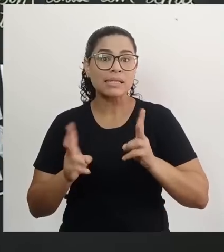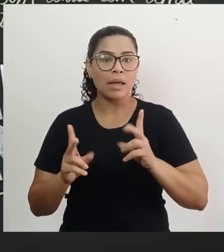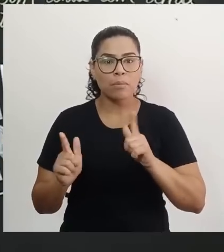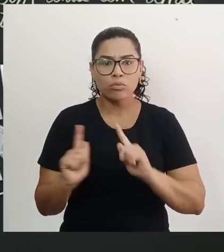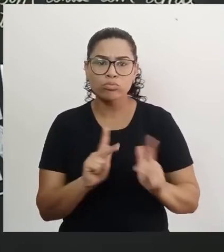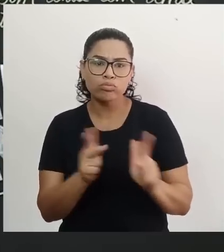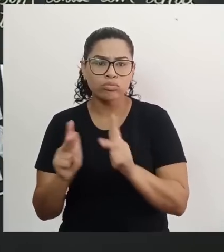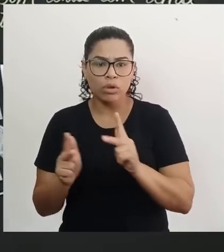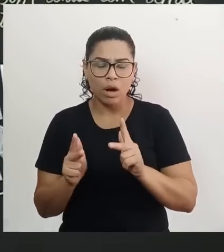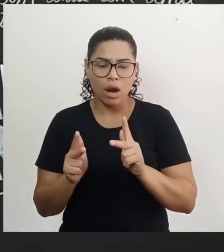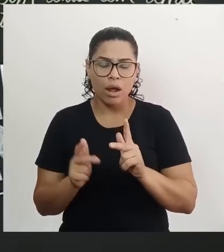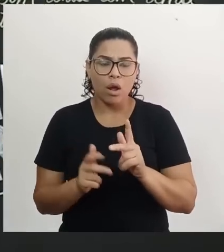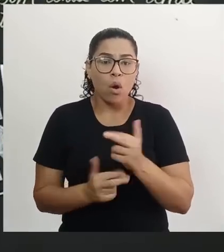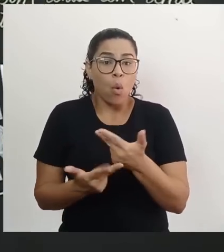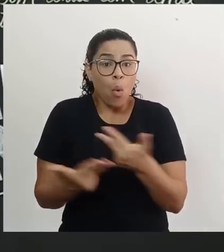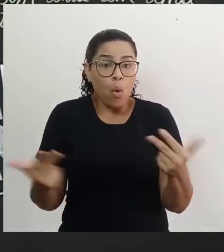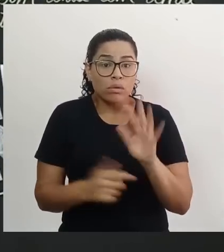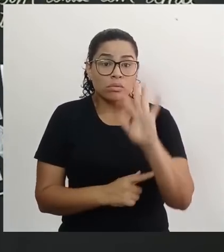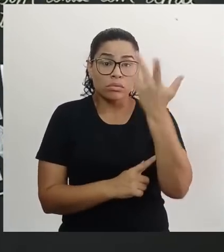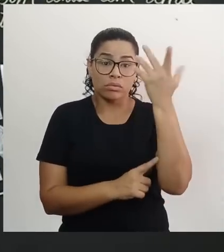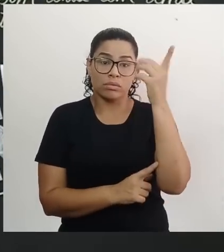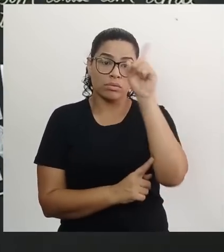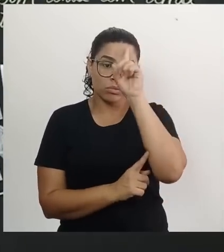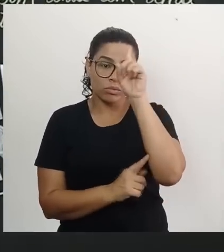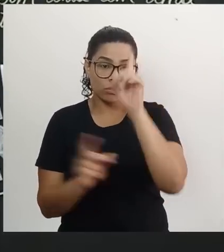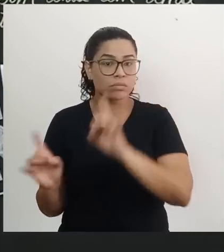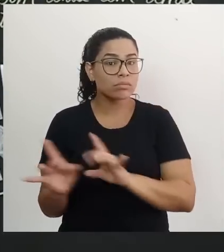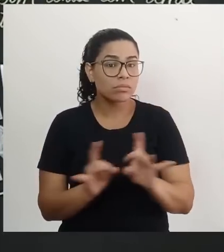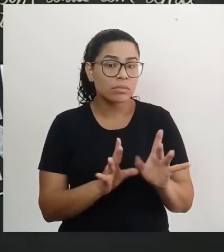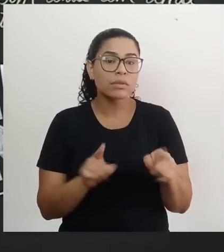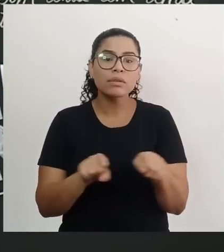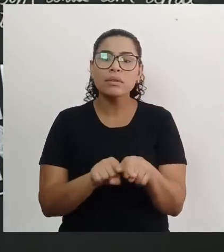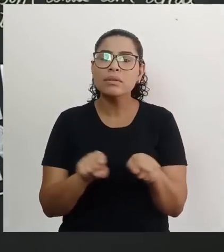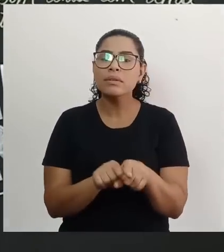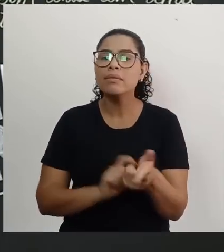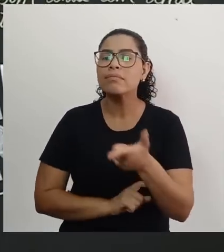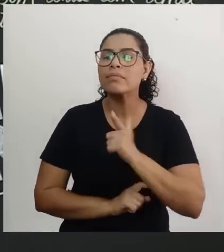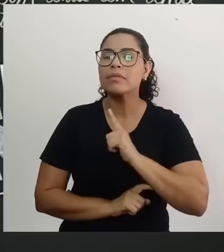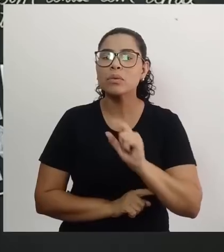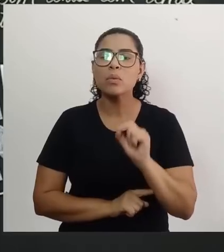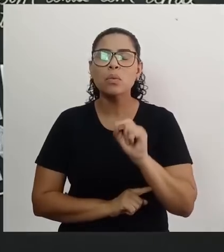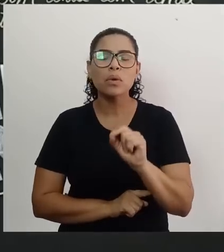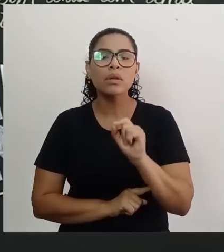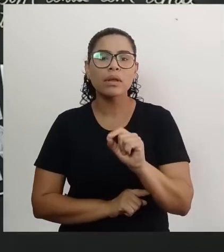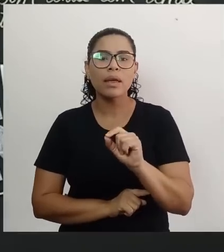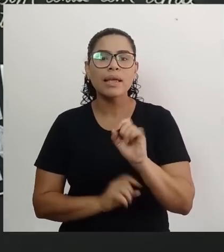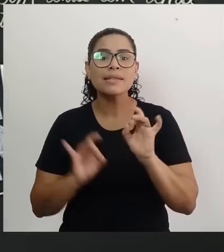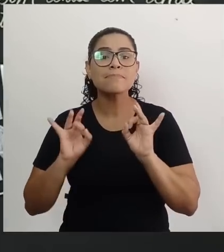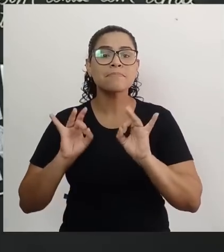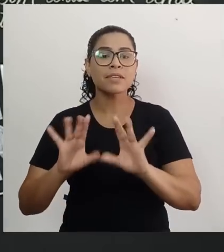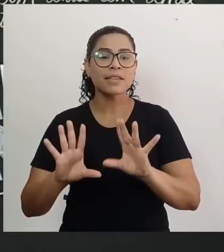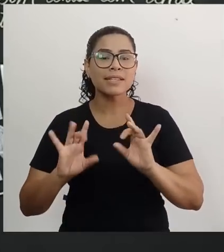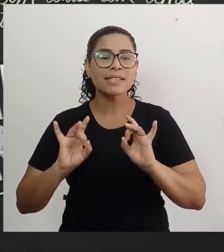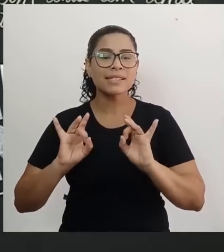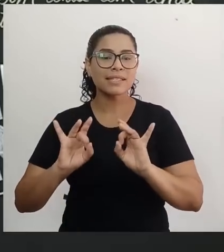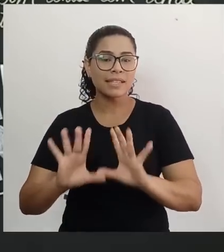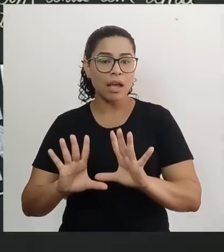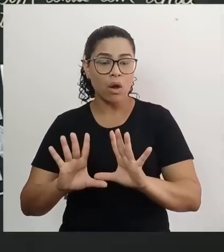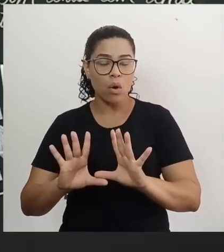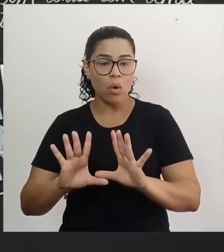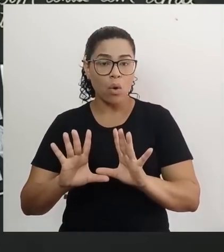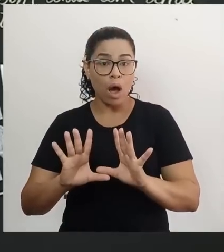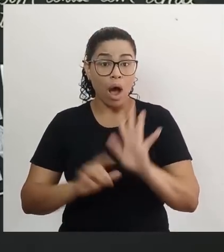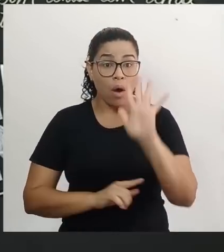os fatos do cotidiano e também tem uma temperatura especial. Por que isso? Porque é um conteúdo quente, o conteúdo